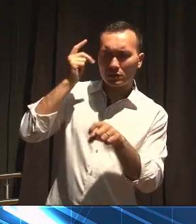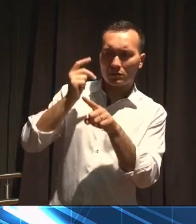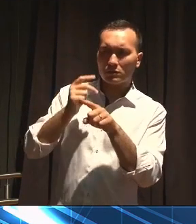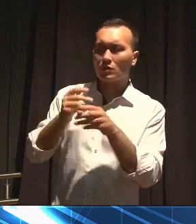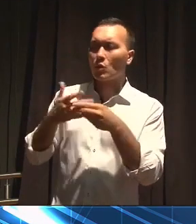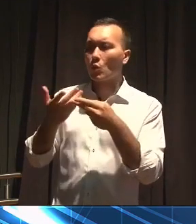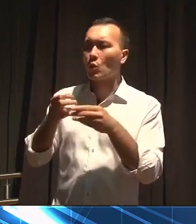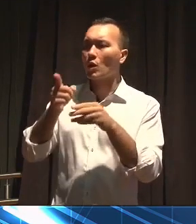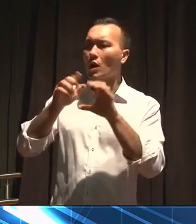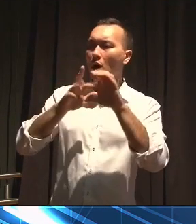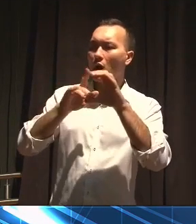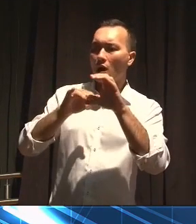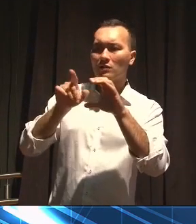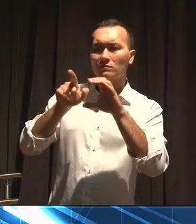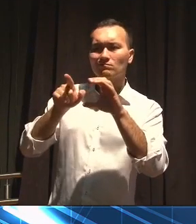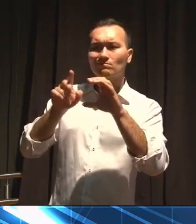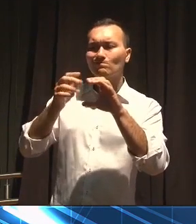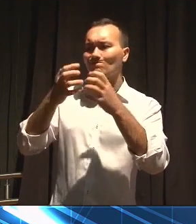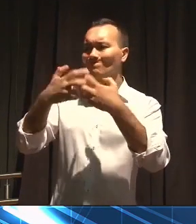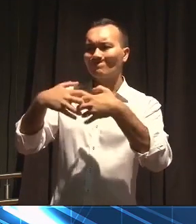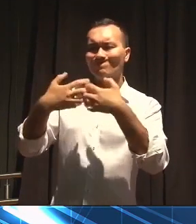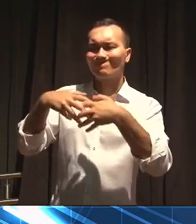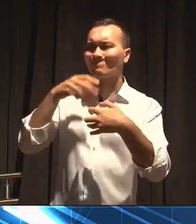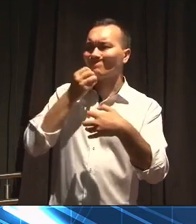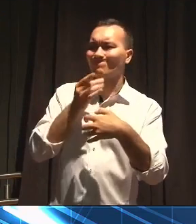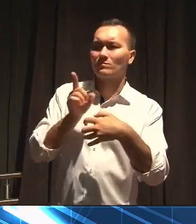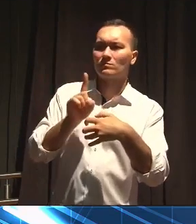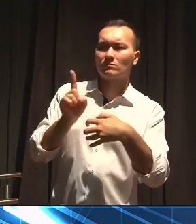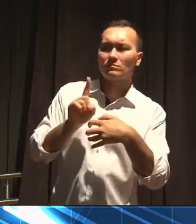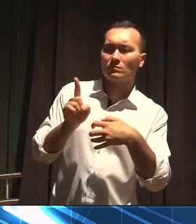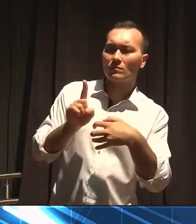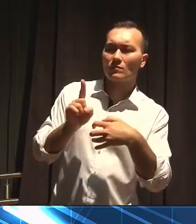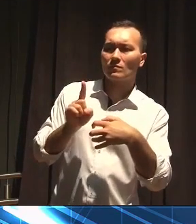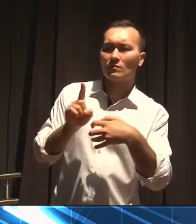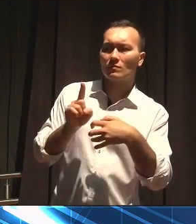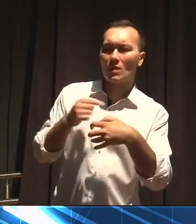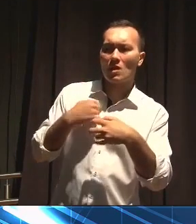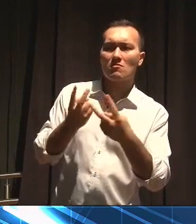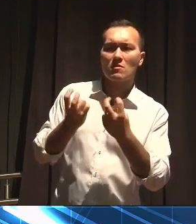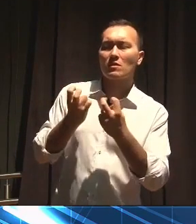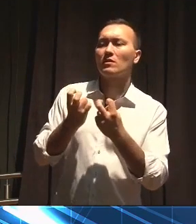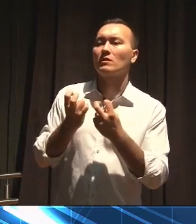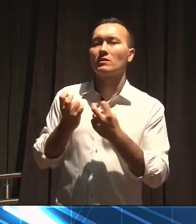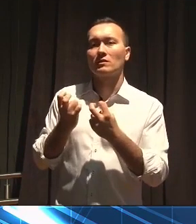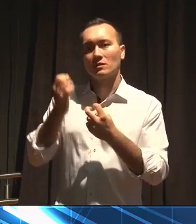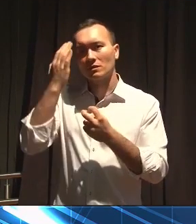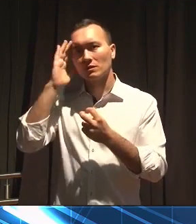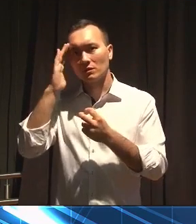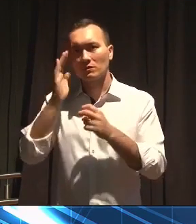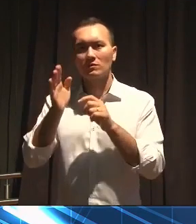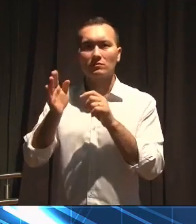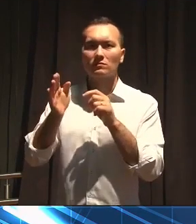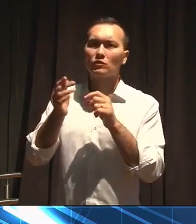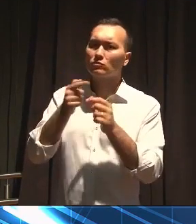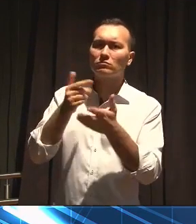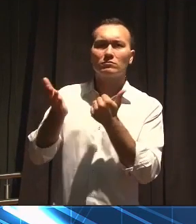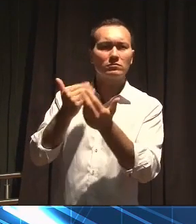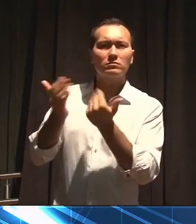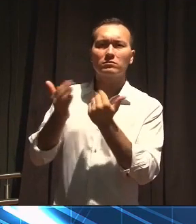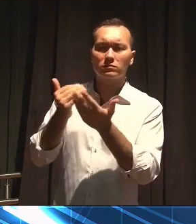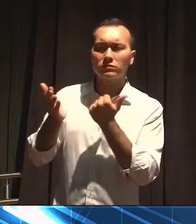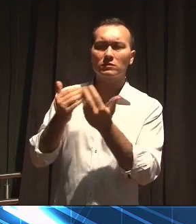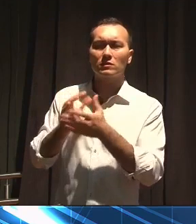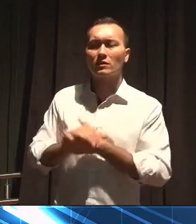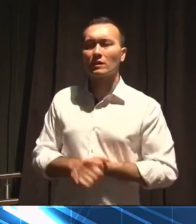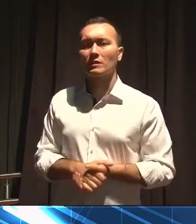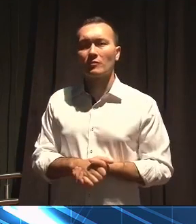código, uma ineficiência que ele está precisando de tanto recurso? Então, é muito importante ter uma governança muito forte em cima do Kubernetes, tanto pensando